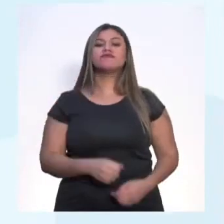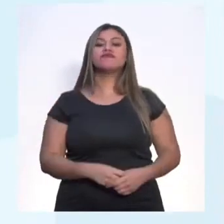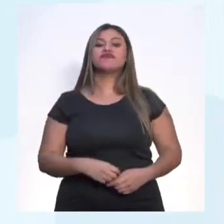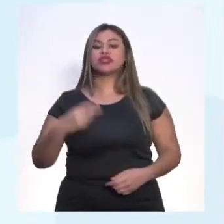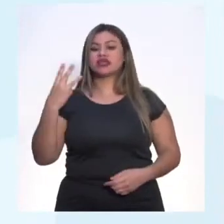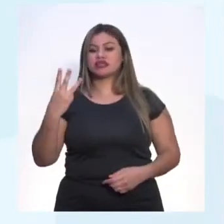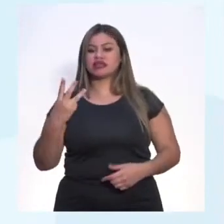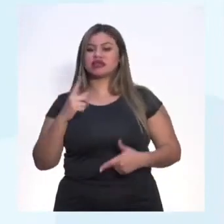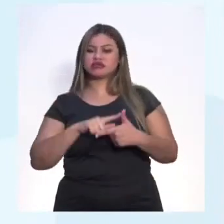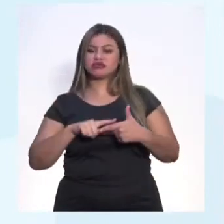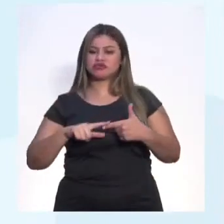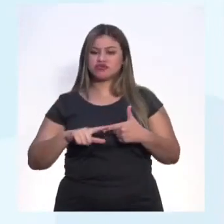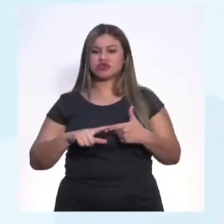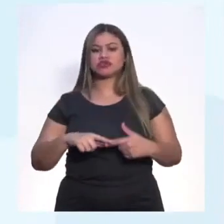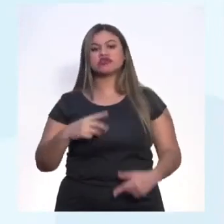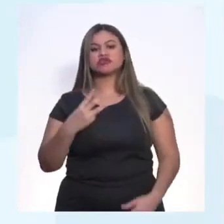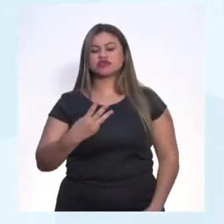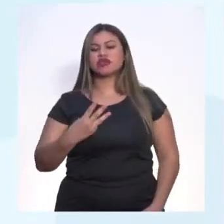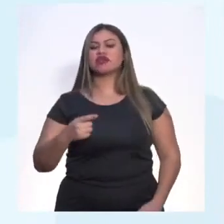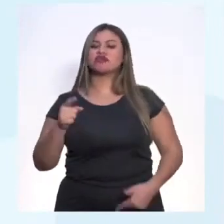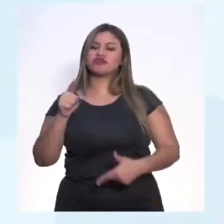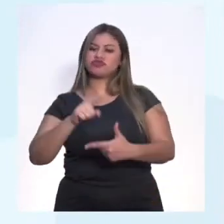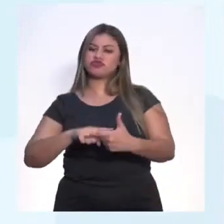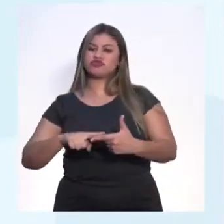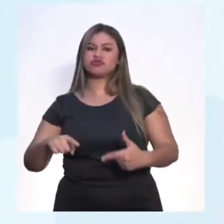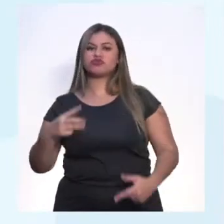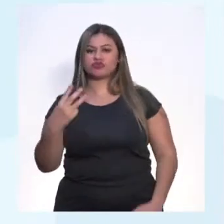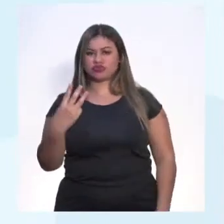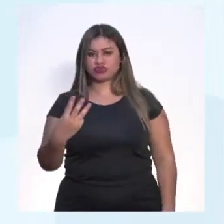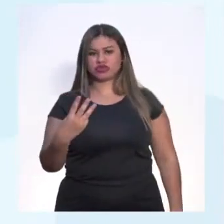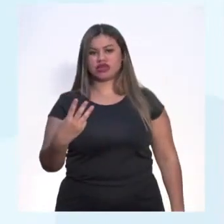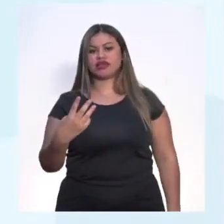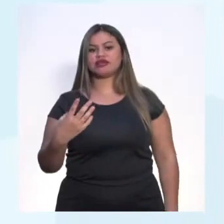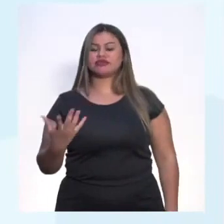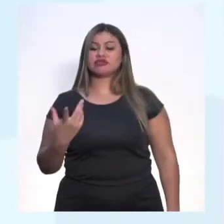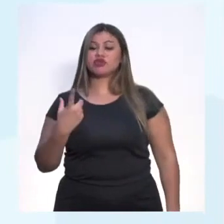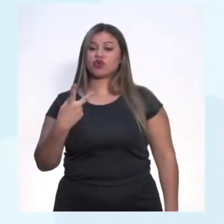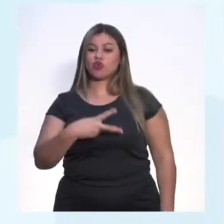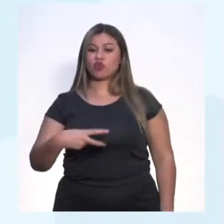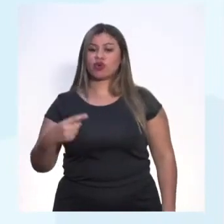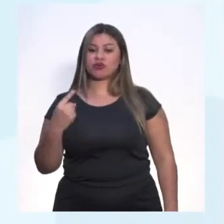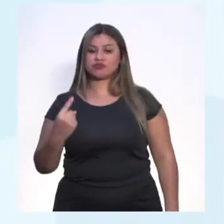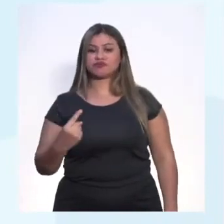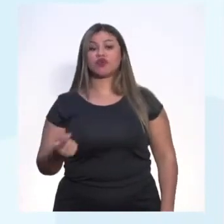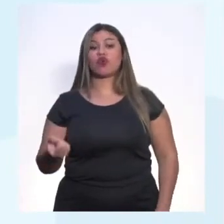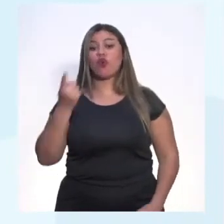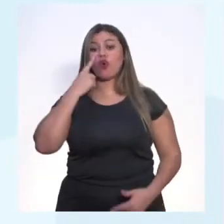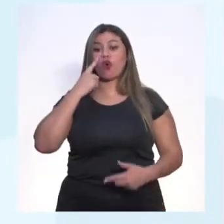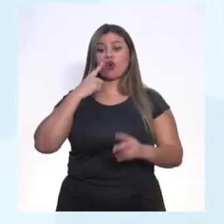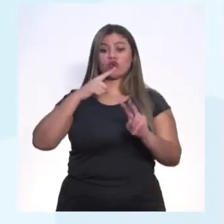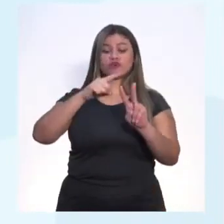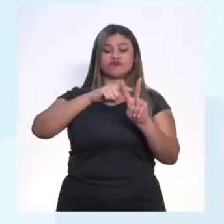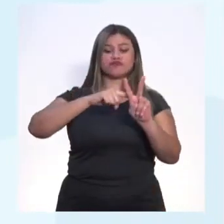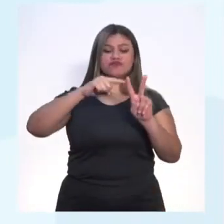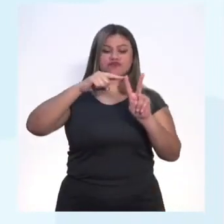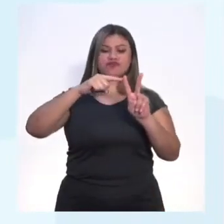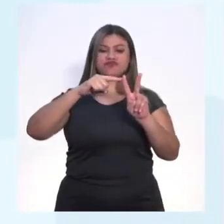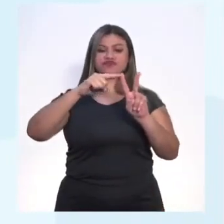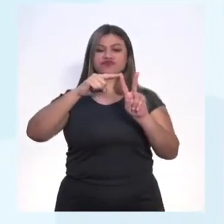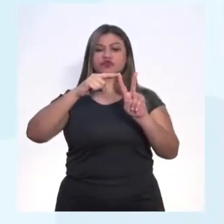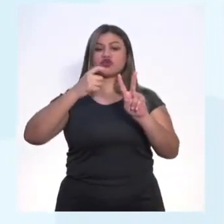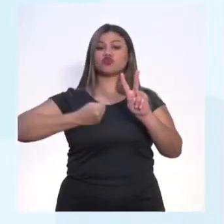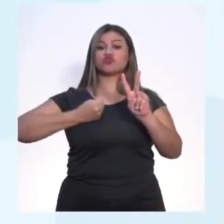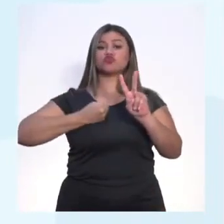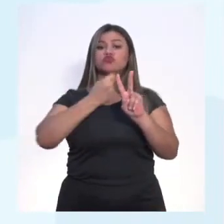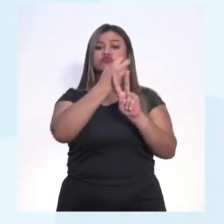dar 3. Que está na tabuada do 3, vai sobrar 1. Volto na raiz. Qual que é o